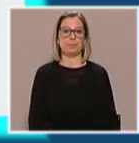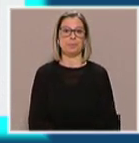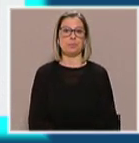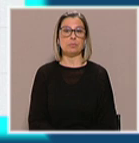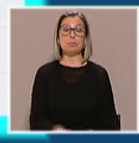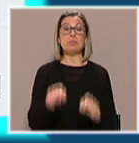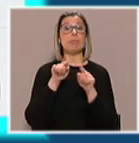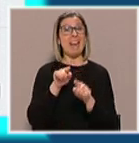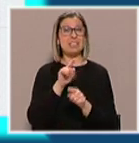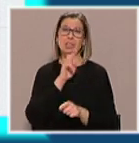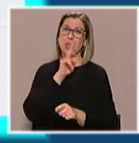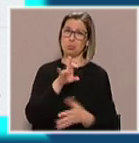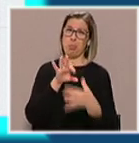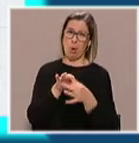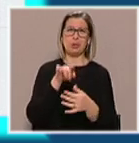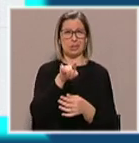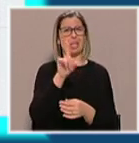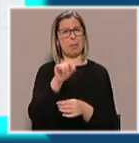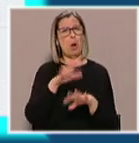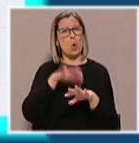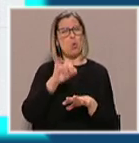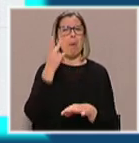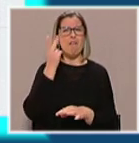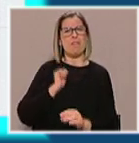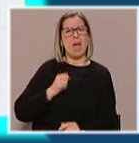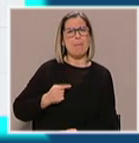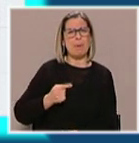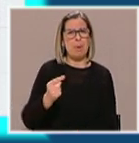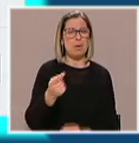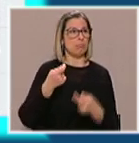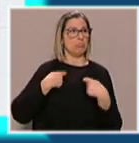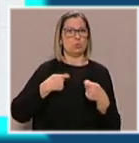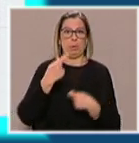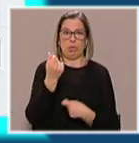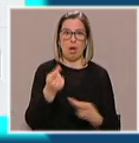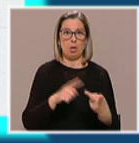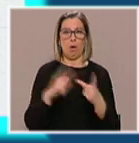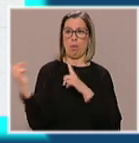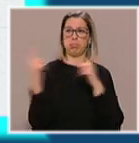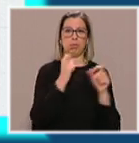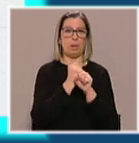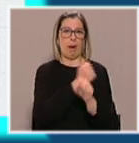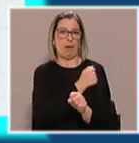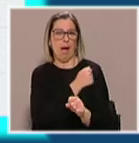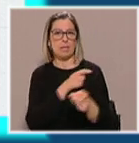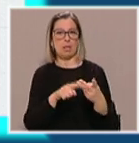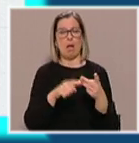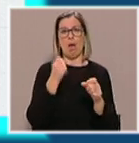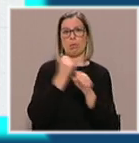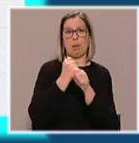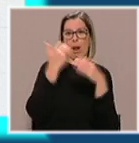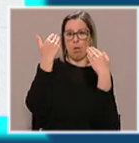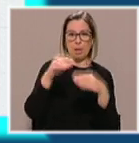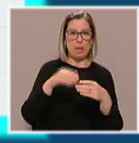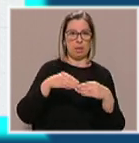Estas respostas também são desencadeadas por preocupações diárias com o dinheiro, as deslocações do trabalho para casa, os prazos para cumprir e